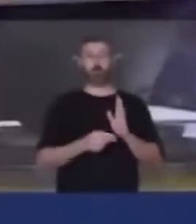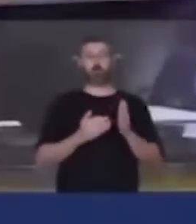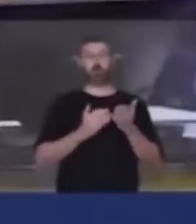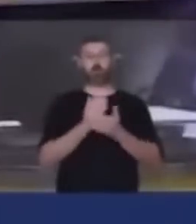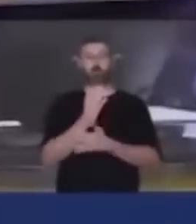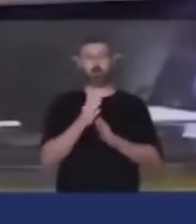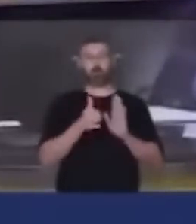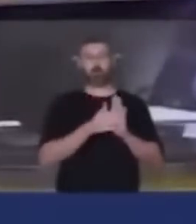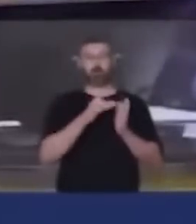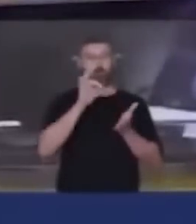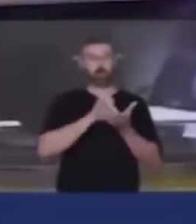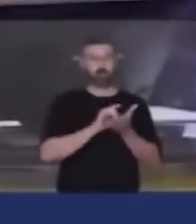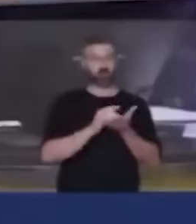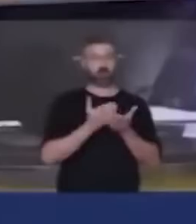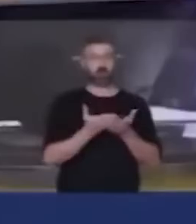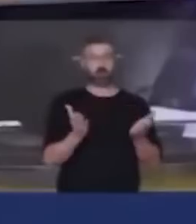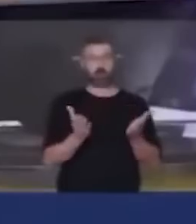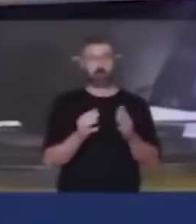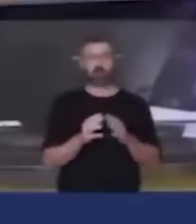proposição inicial.